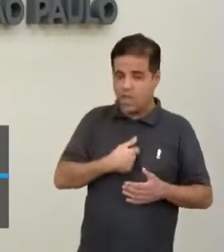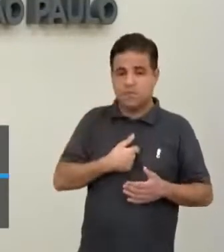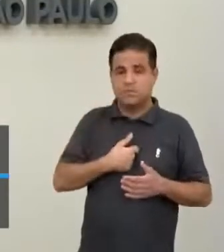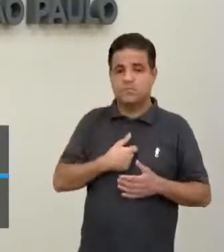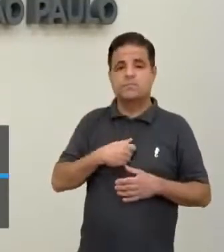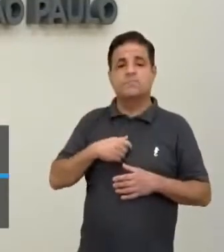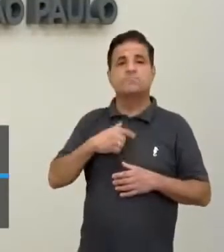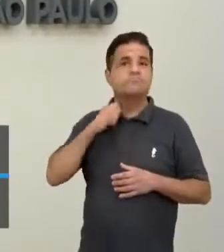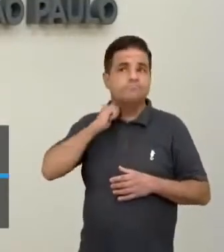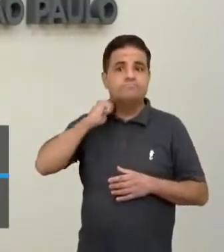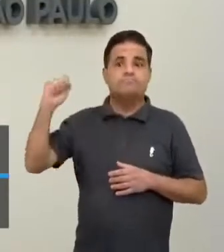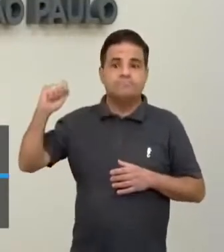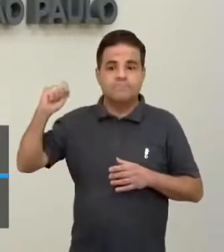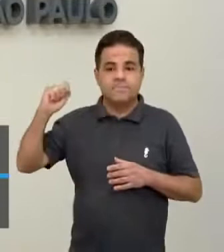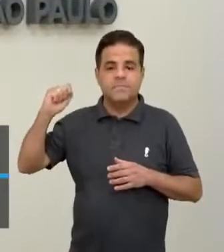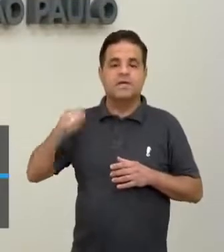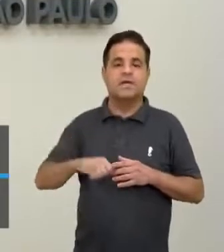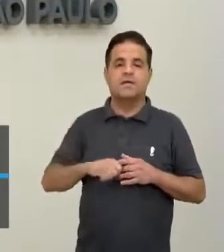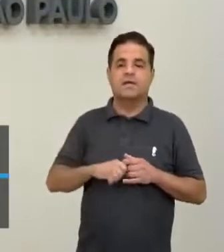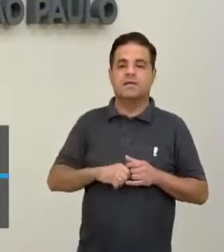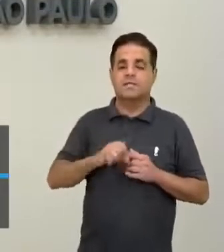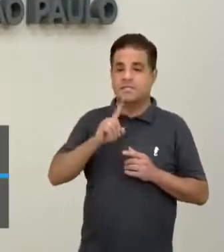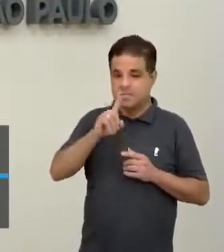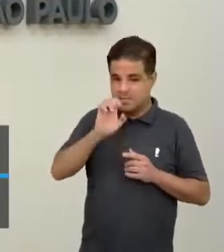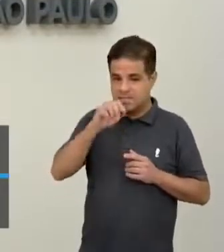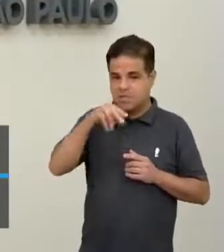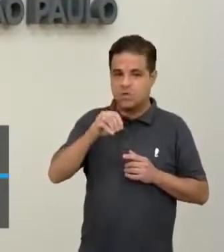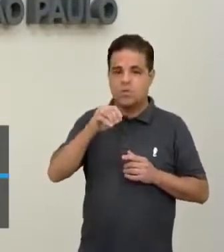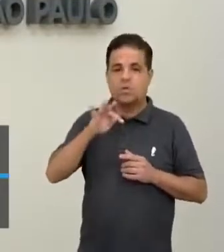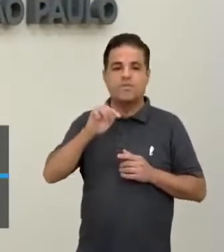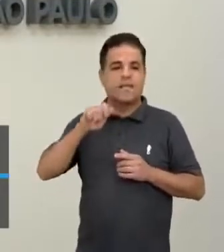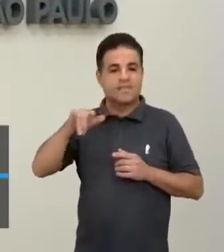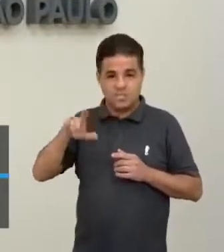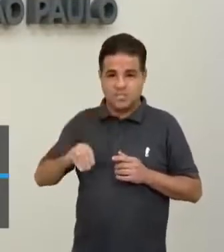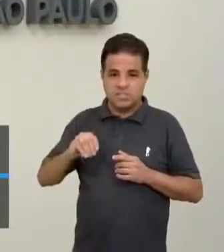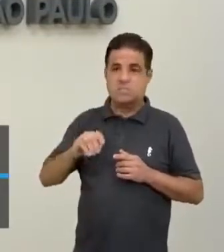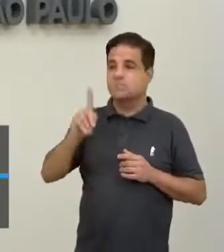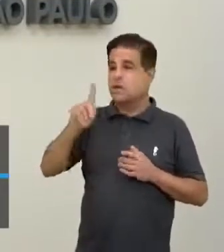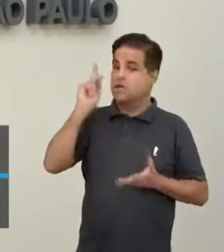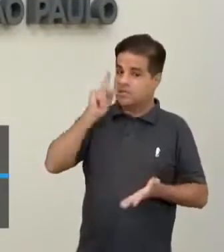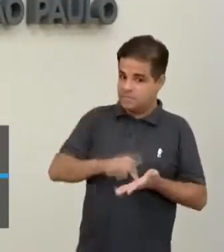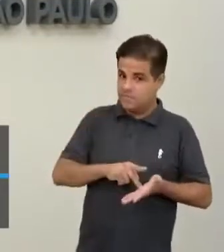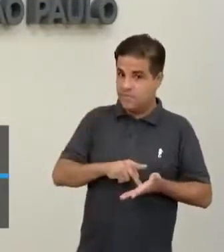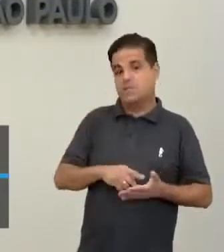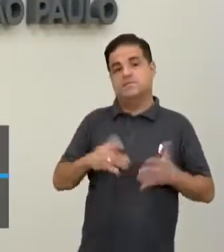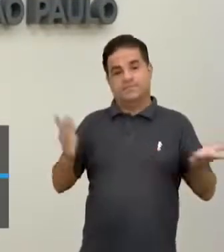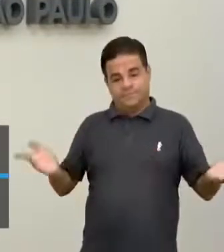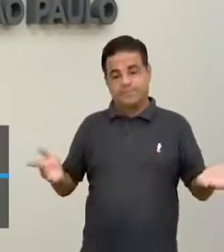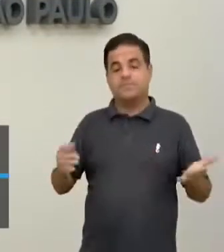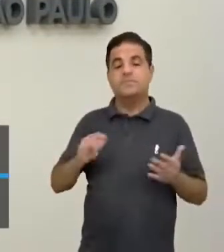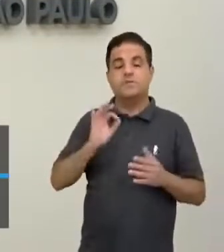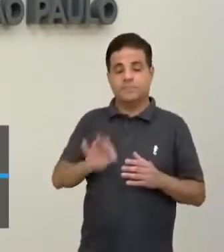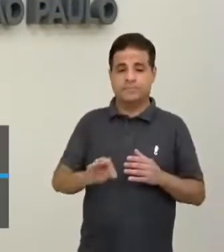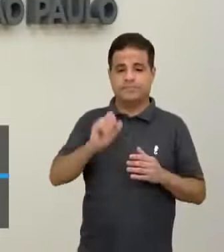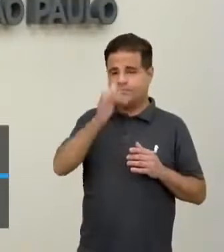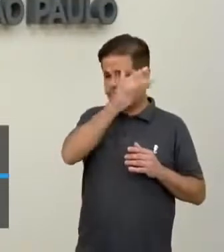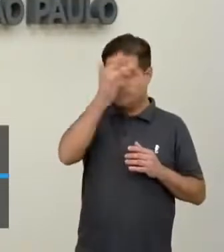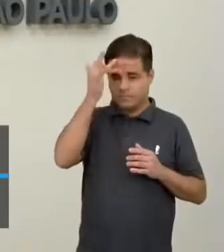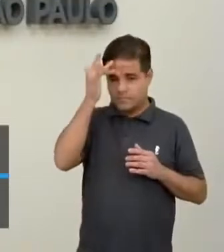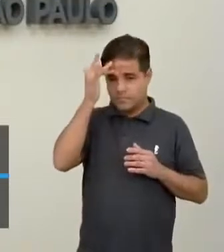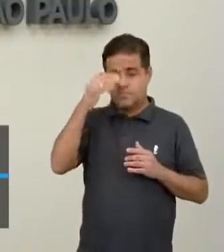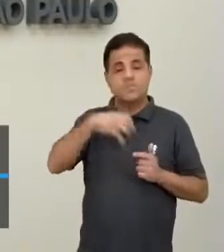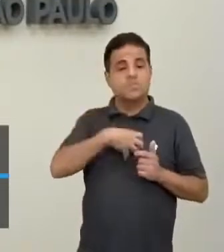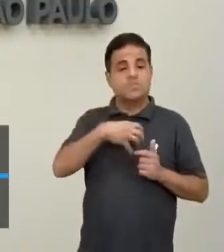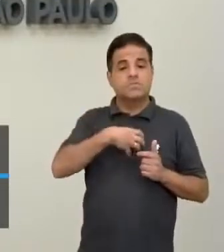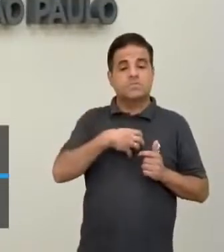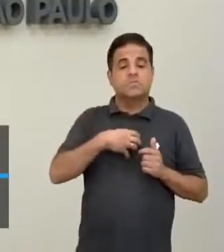me enforcando. Se for denotativo, é de verdade. É de verdade. Então é melhor você correr e ajudar a pessoa. Mas se a pessoa estiver falando